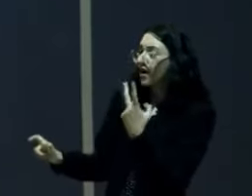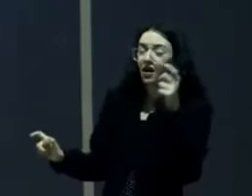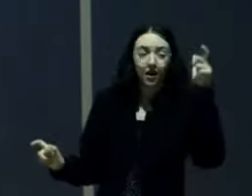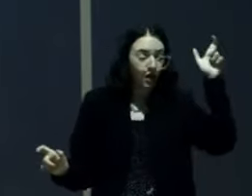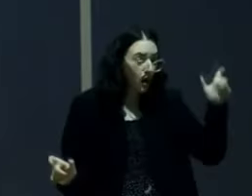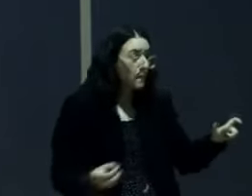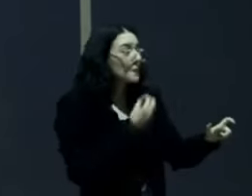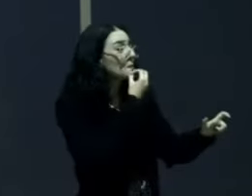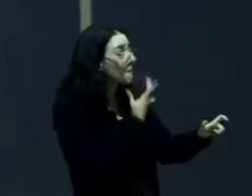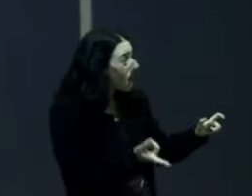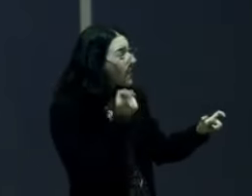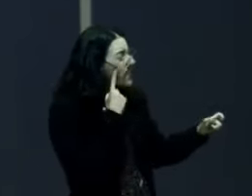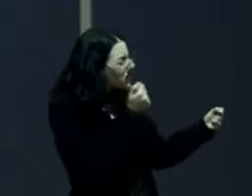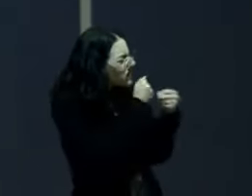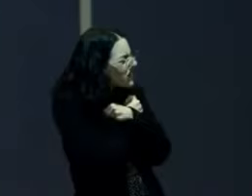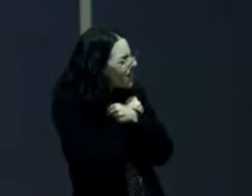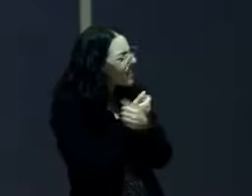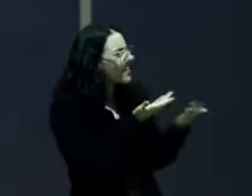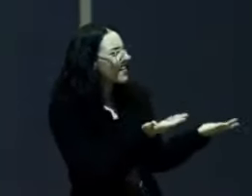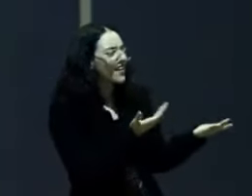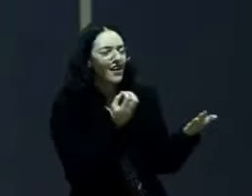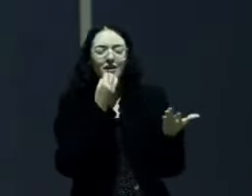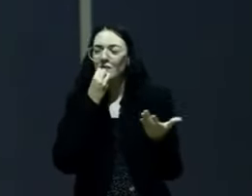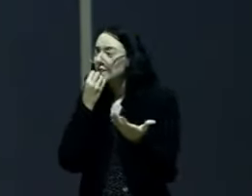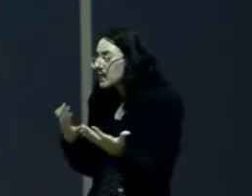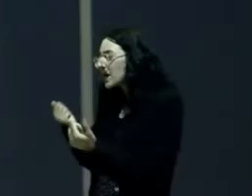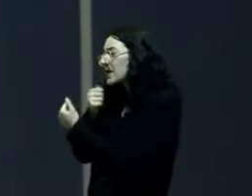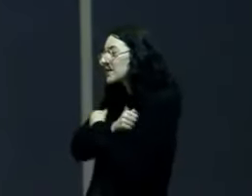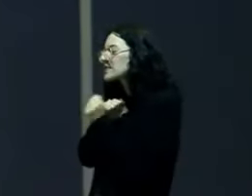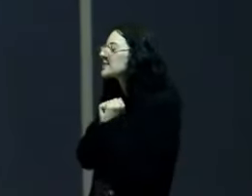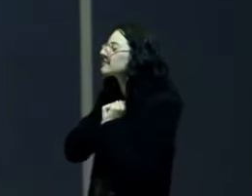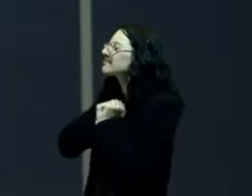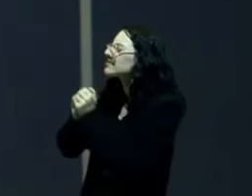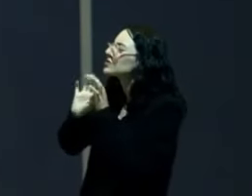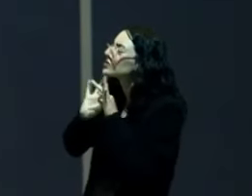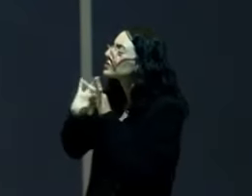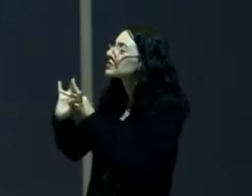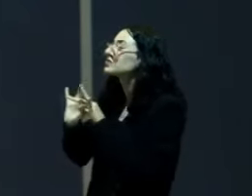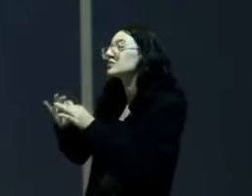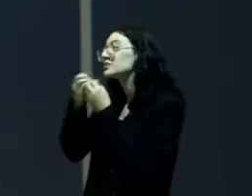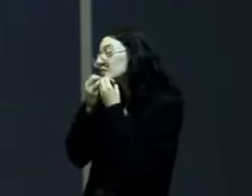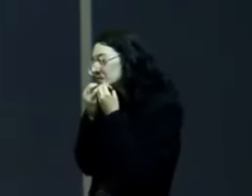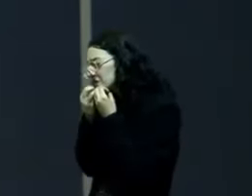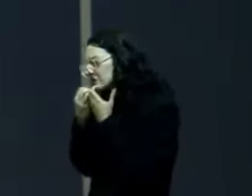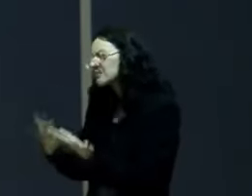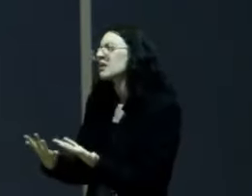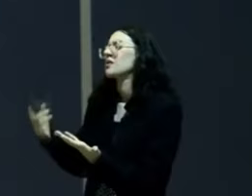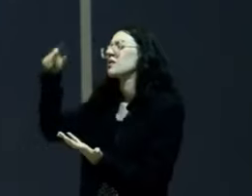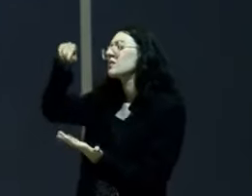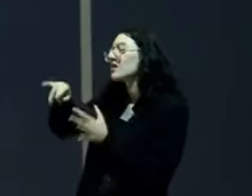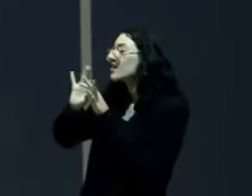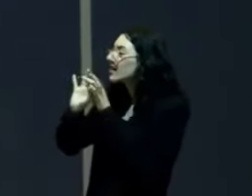vindo, como é bom te abraçar, como é bom te ter aqui, como é bom estar com você aqui nessa mesa de